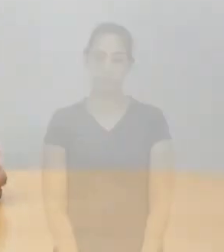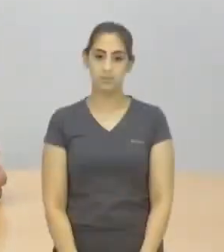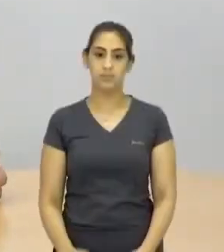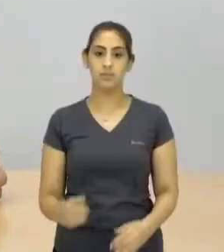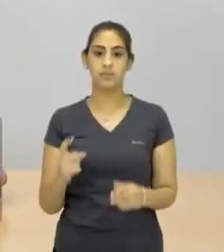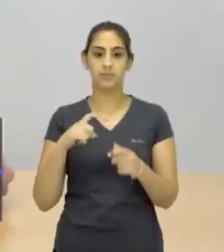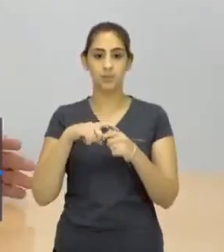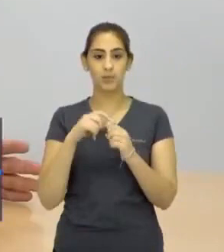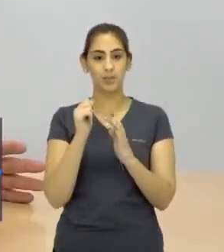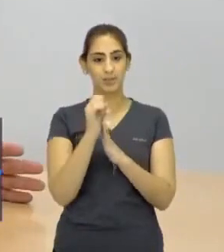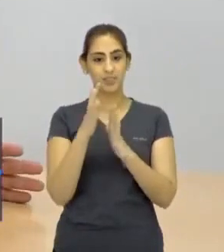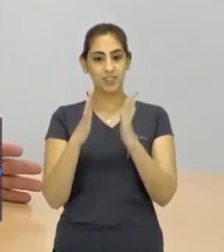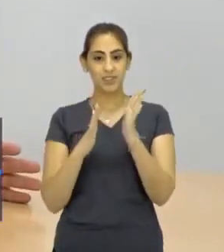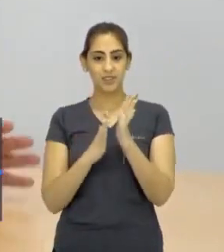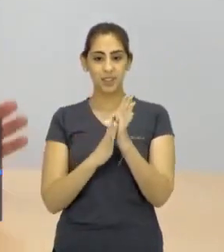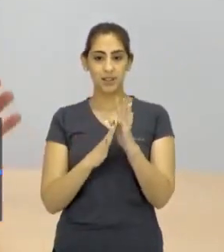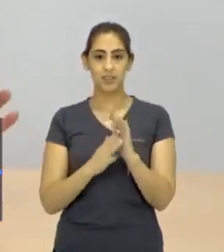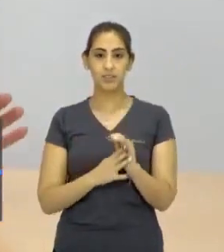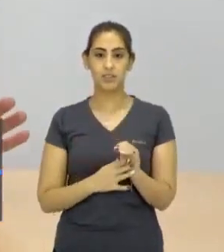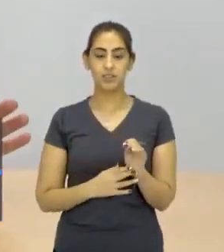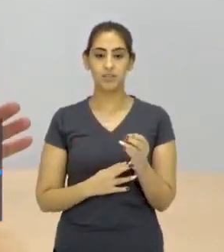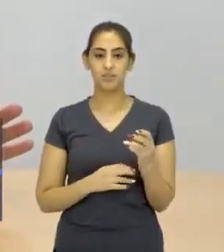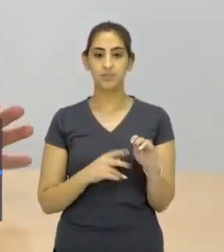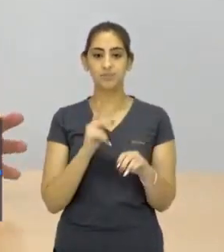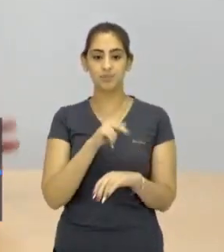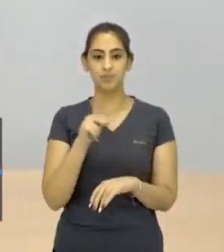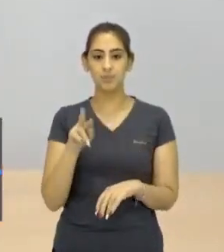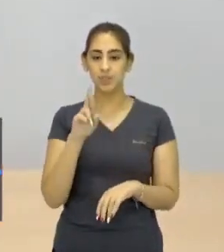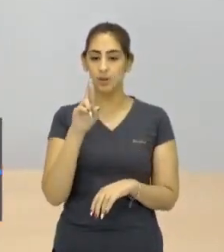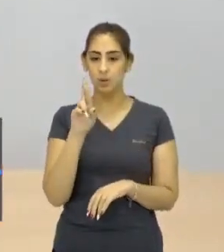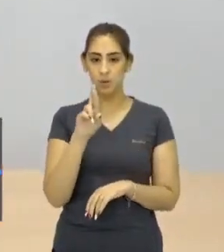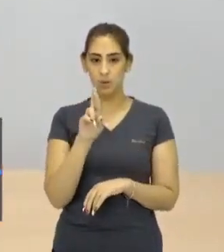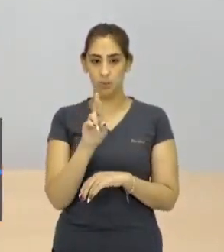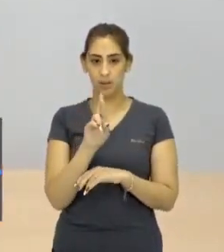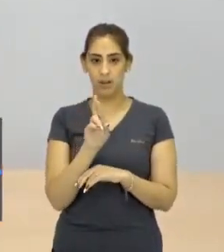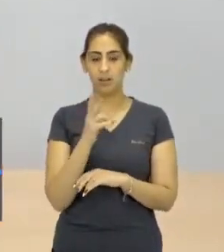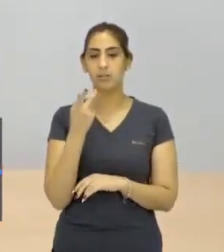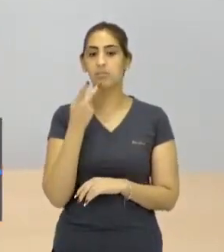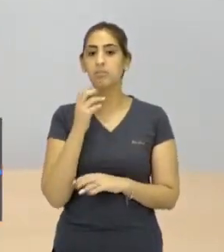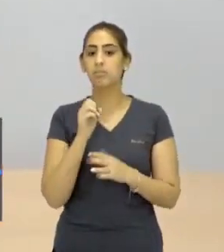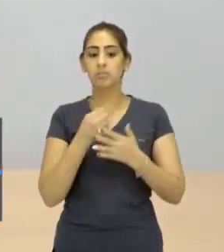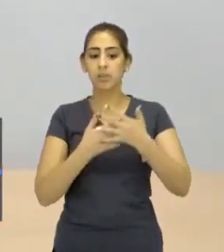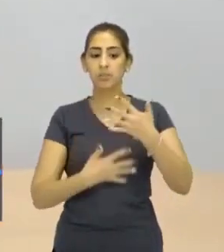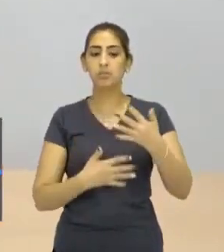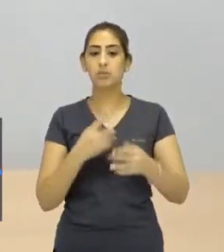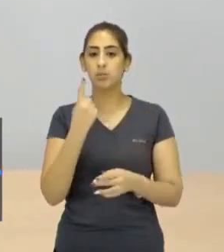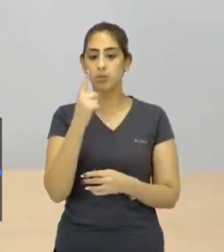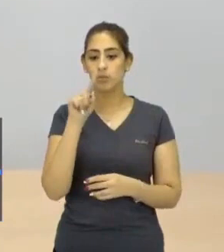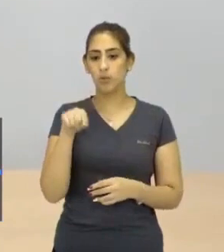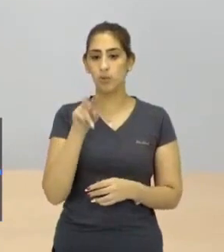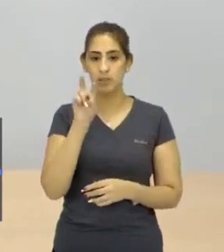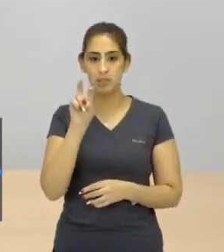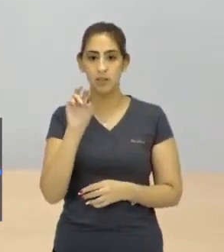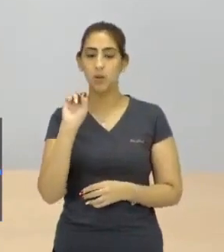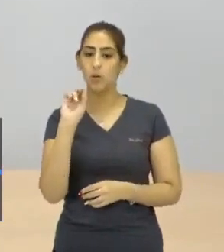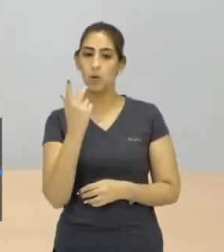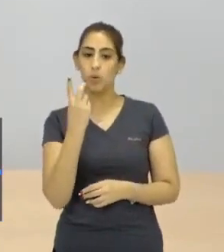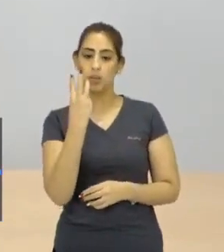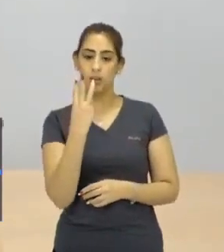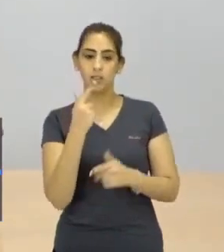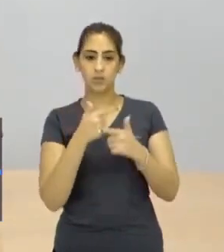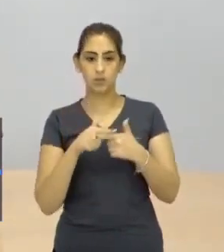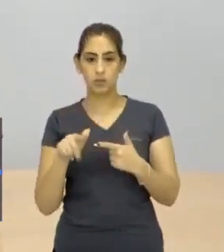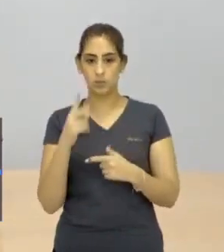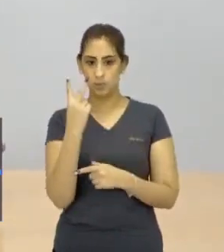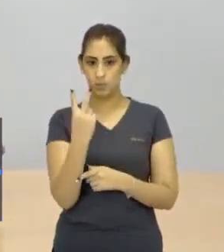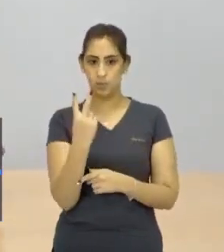Voltamos da atividade. Professora Roberta, só apareceu lá no chat 1,5 ou 3 dividido por 2. Então,